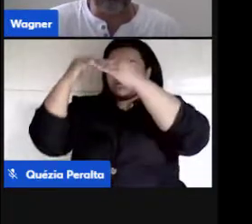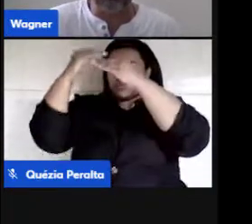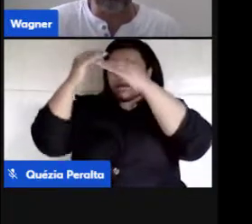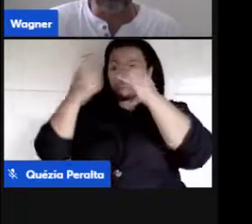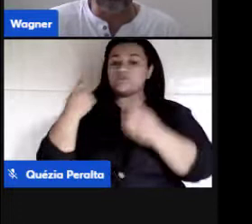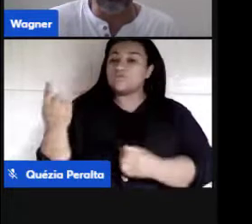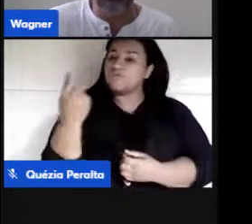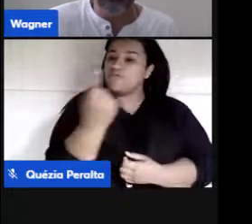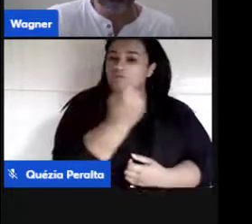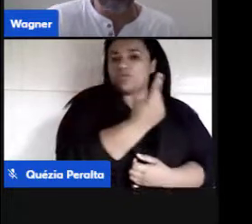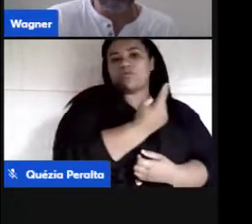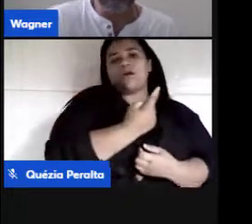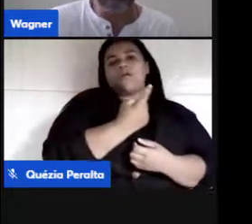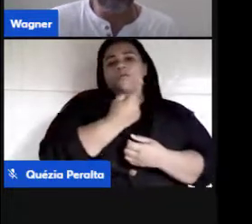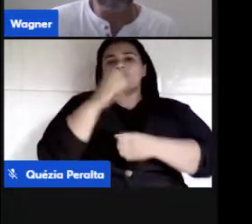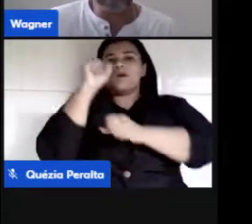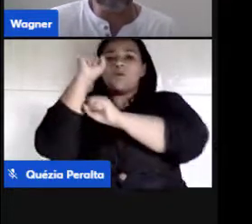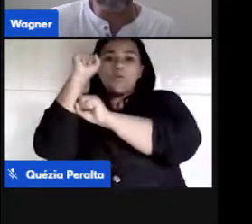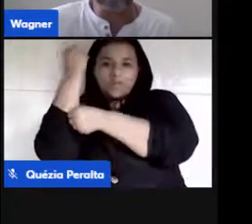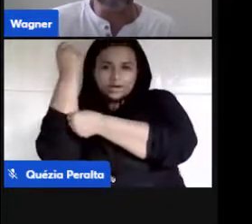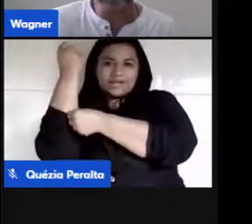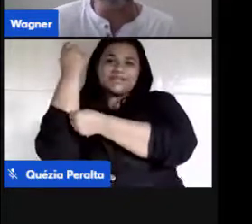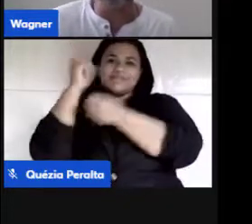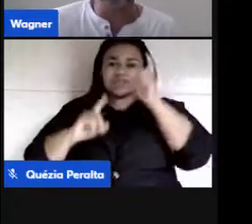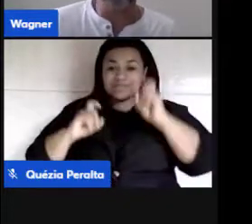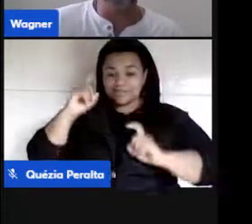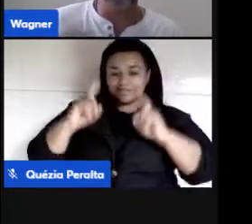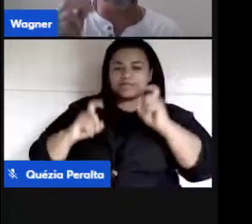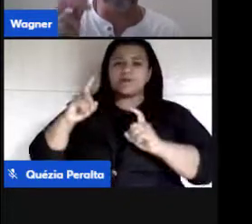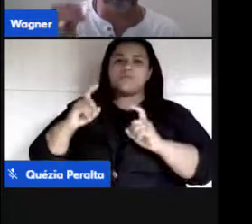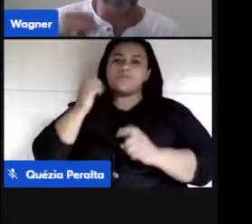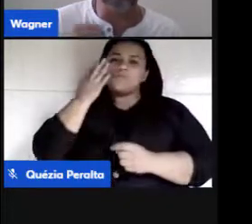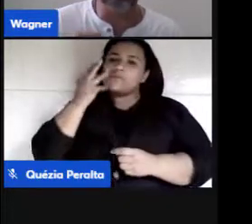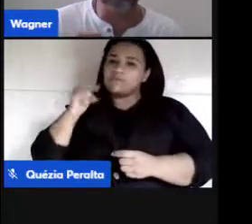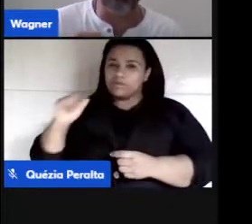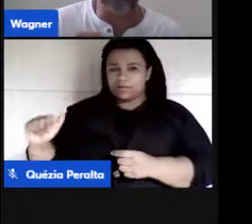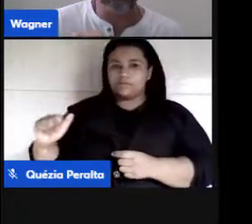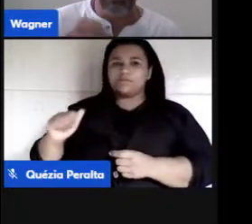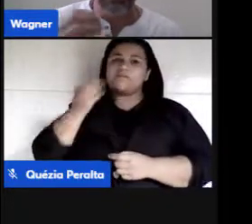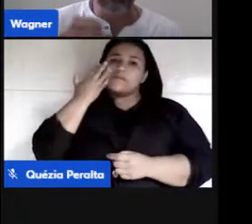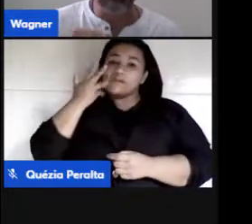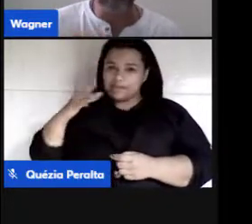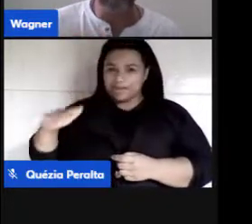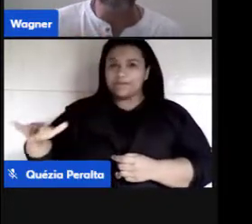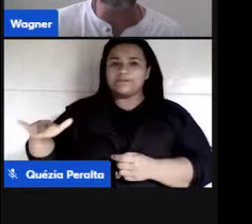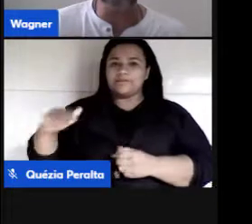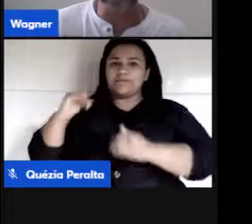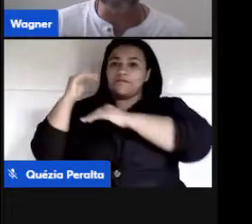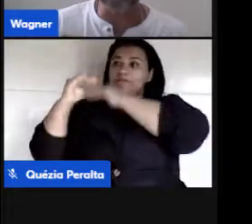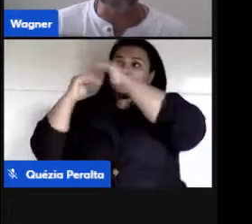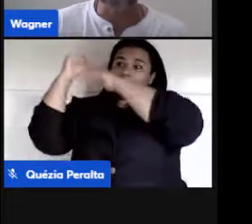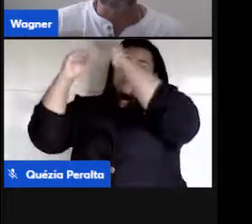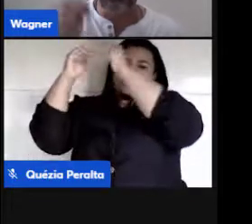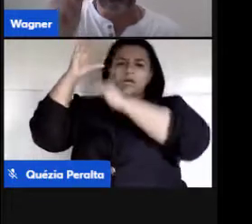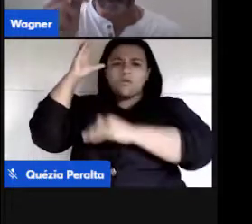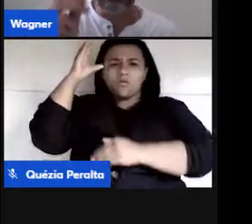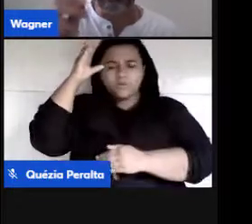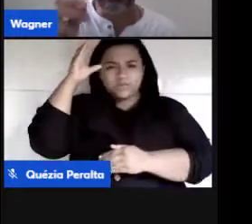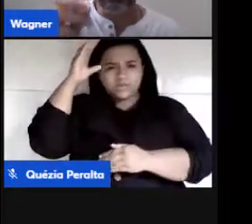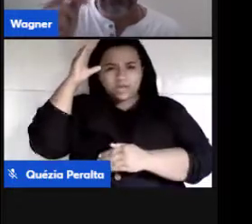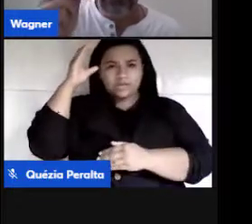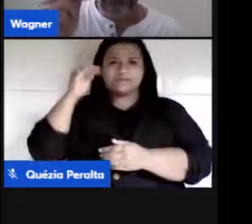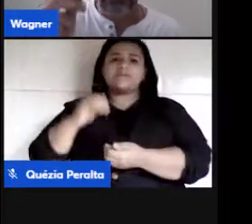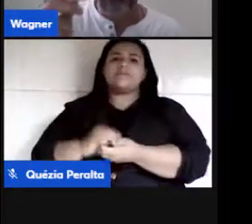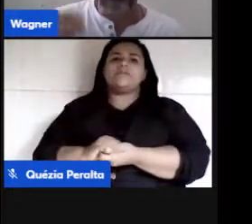do repertório motor. Aqui a criança vai trabalhar e desenvolver a questão óculo-manual, a questão da concentração,